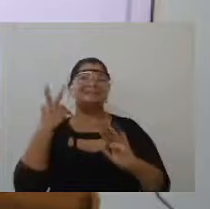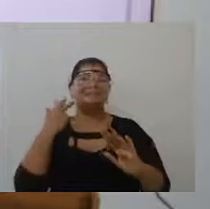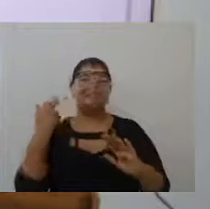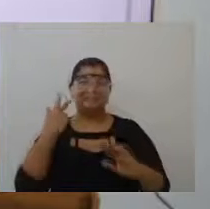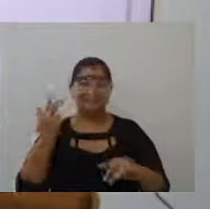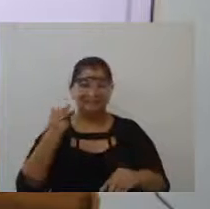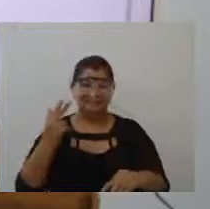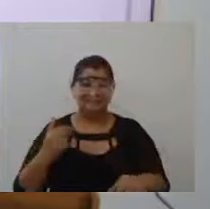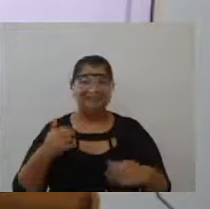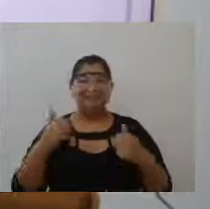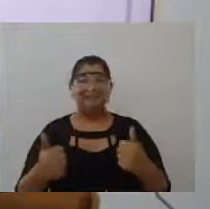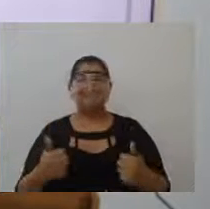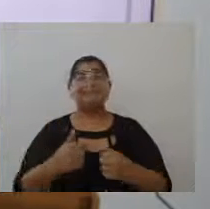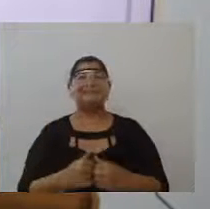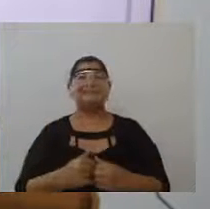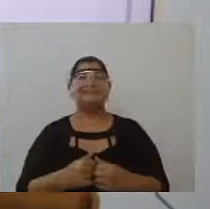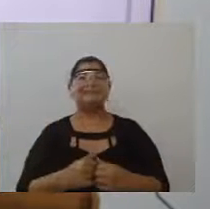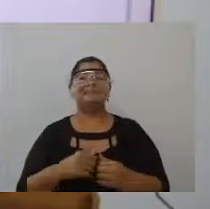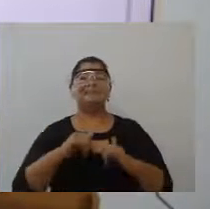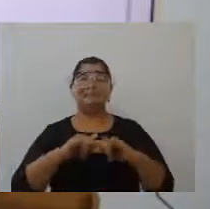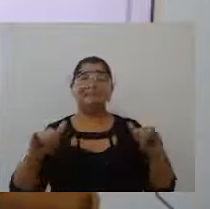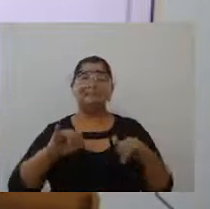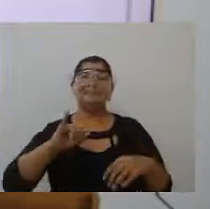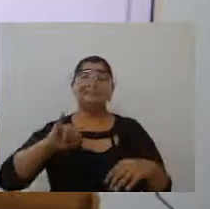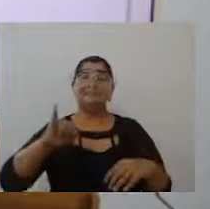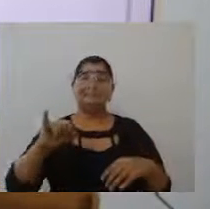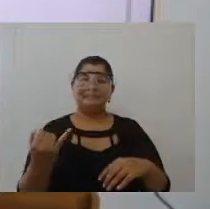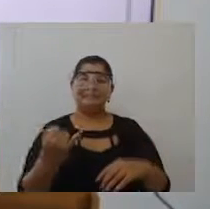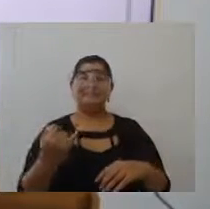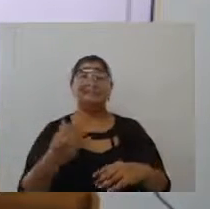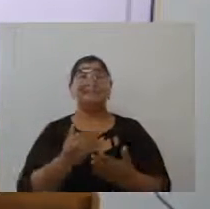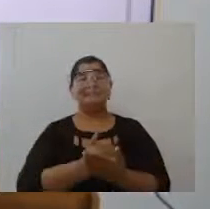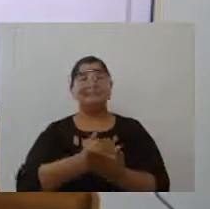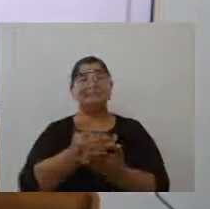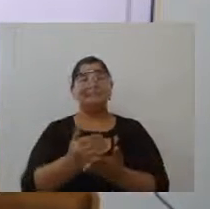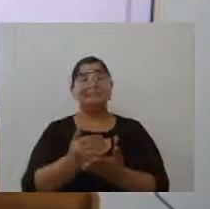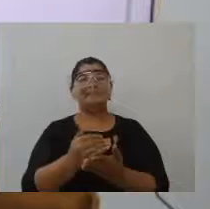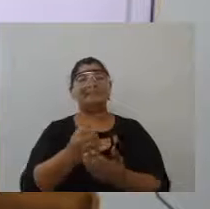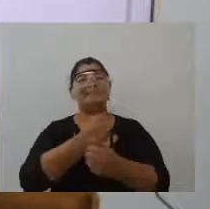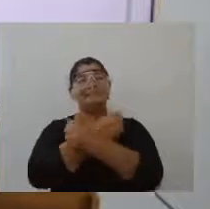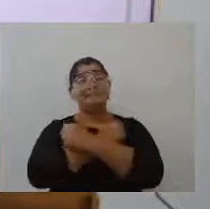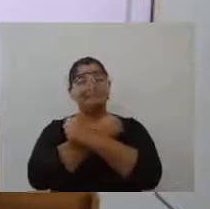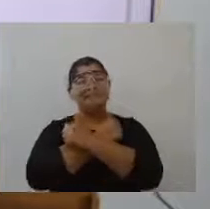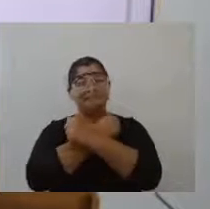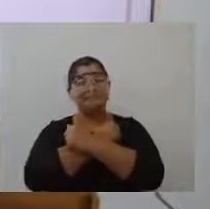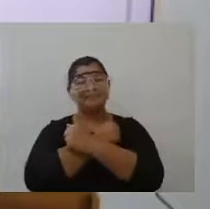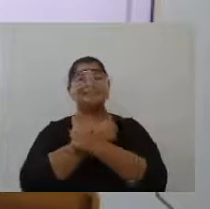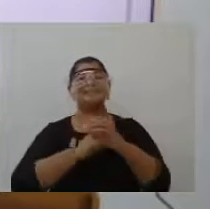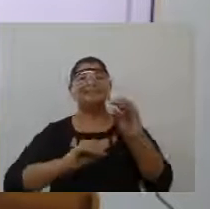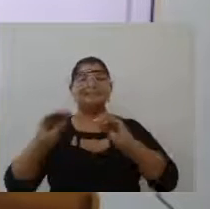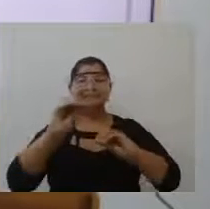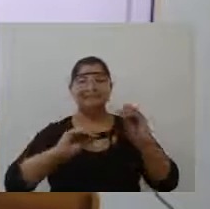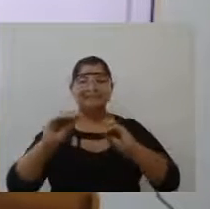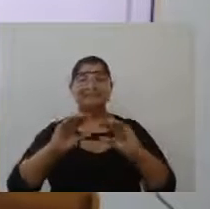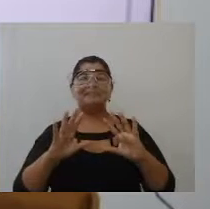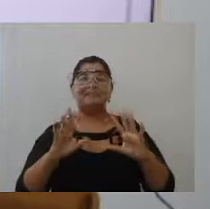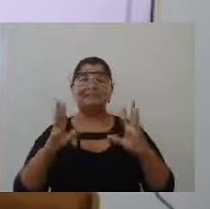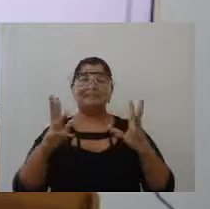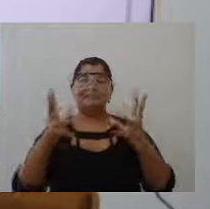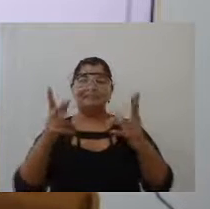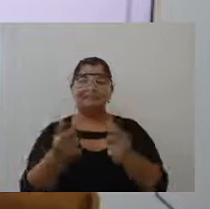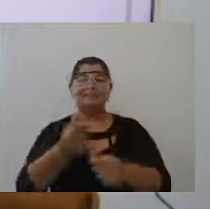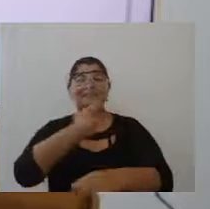absolutamente normal. Bem, eu queria aproveitar logo nesse início e mandar um abraço e um beijo para